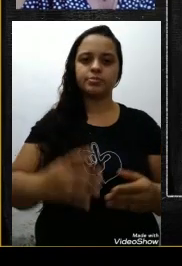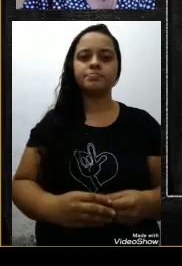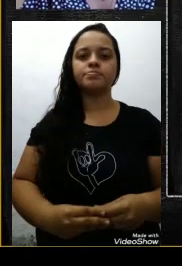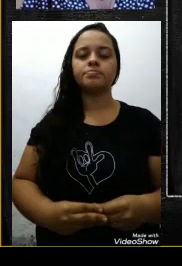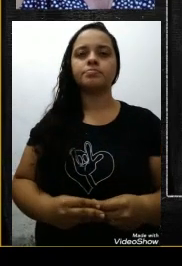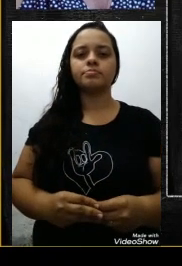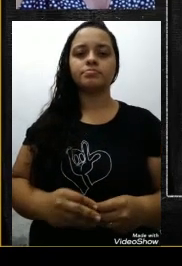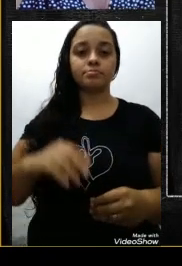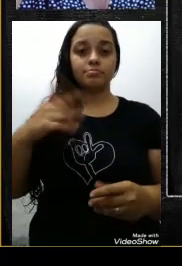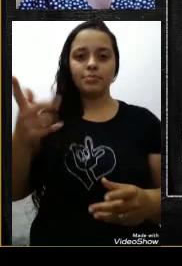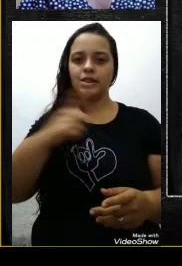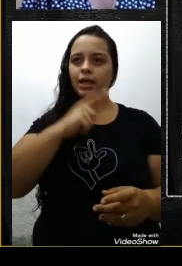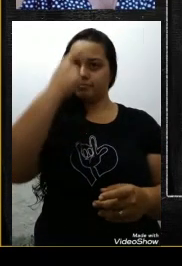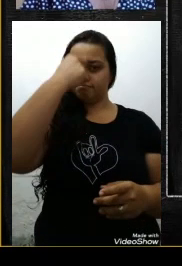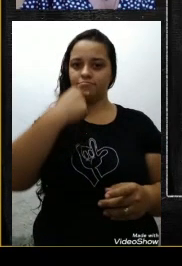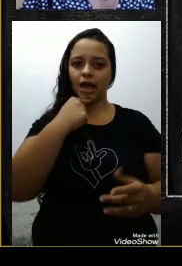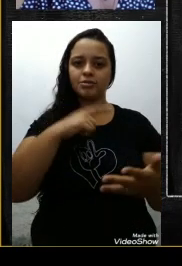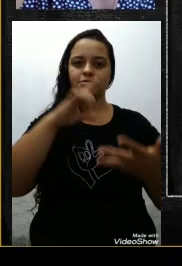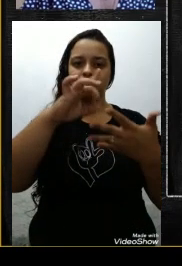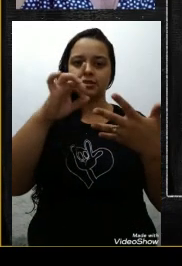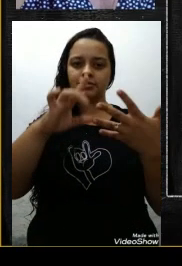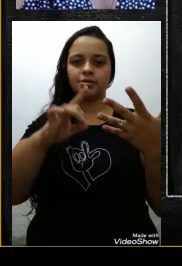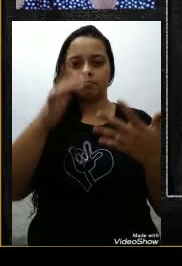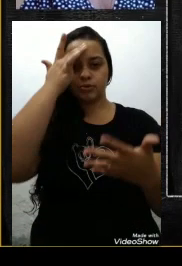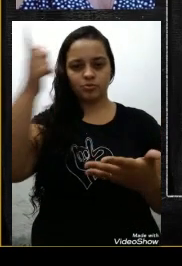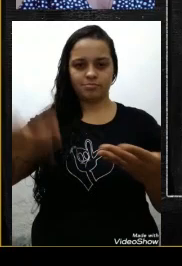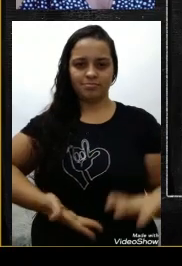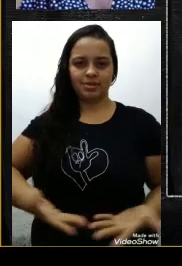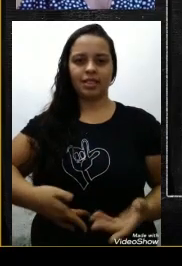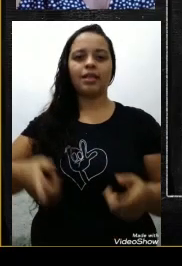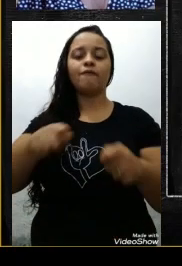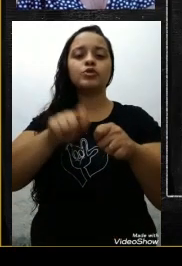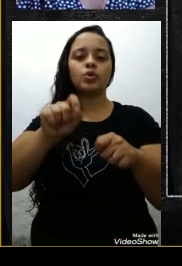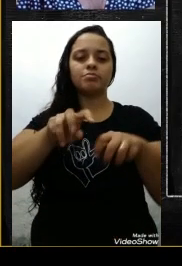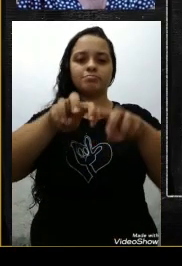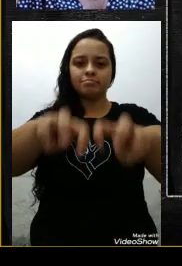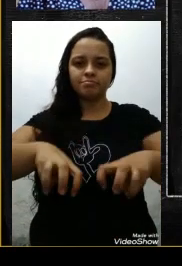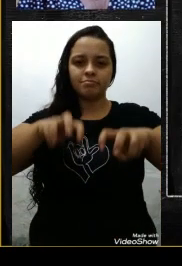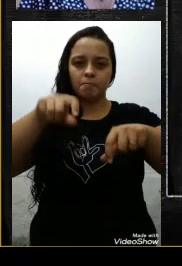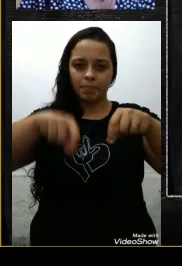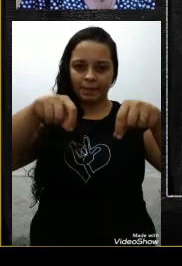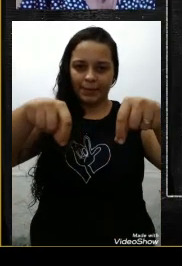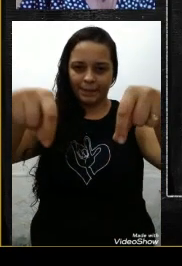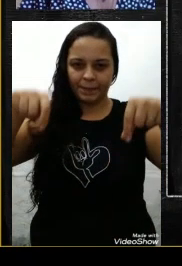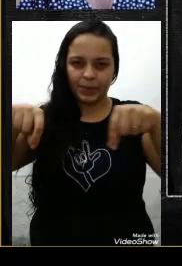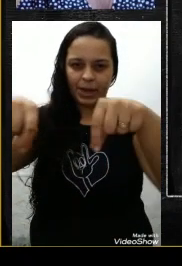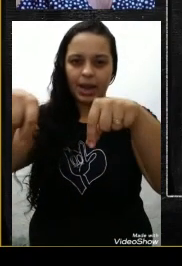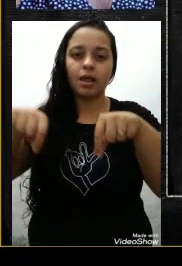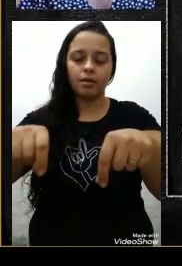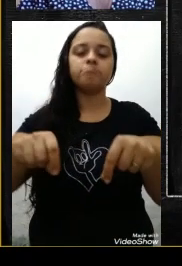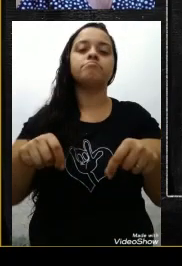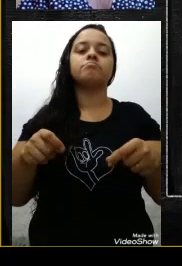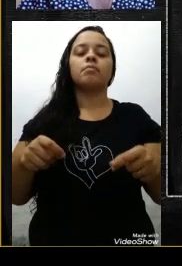século XIV. No detalhe da imagem, os aldeões estão lavrando a terra, semeando a terra,